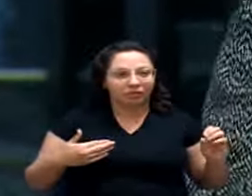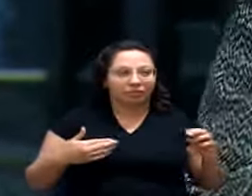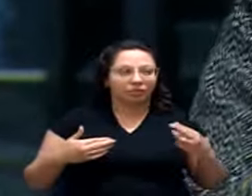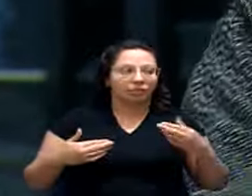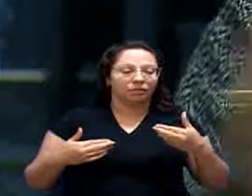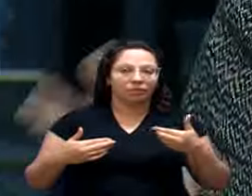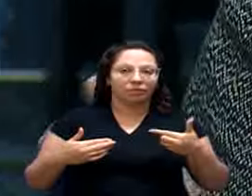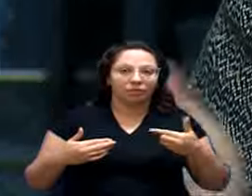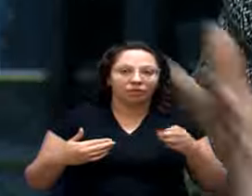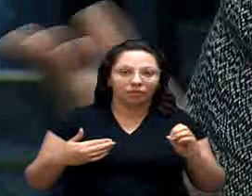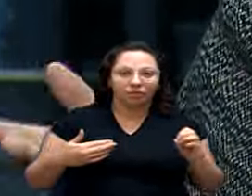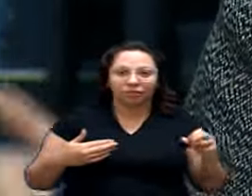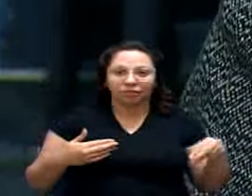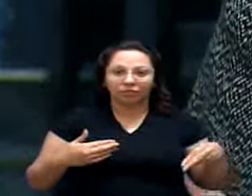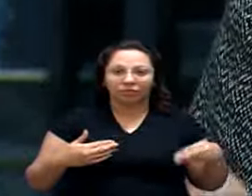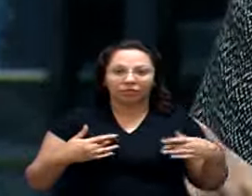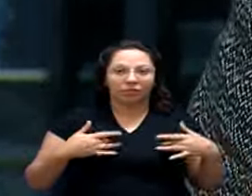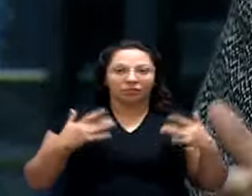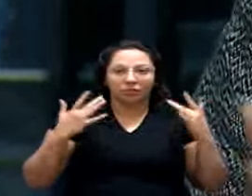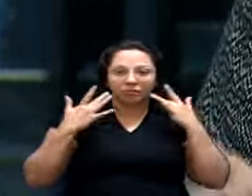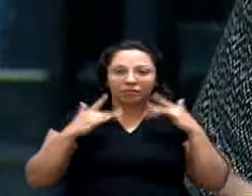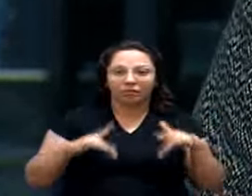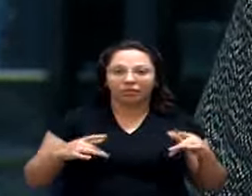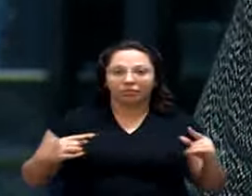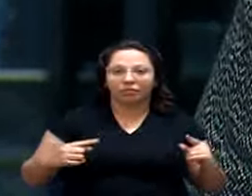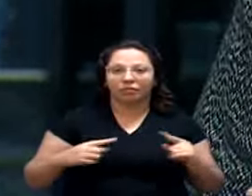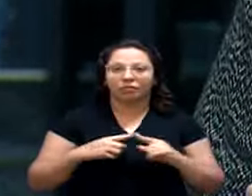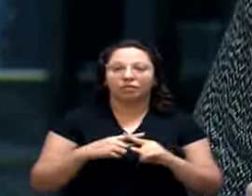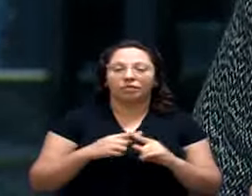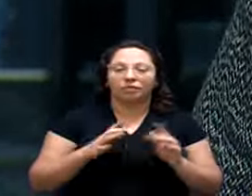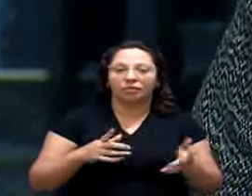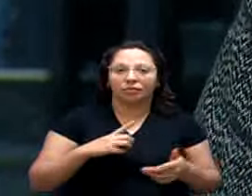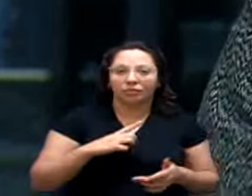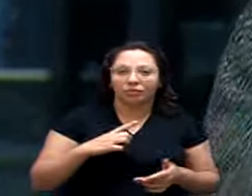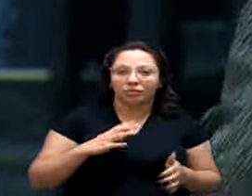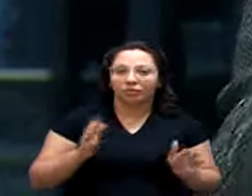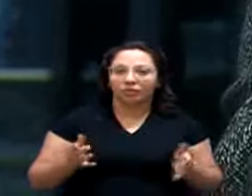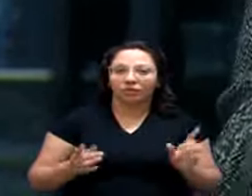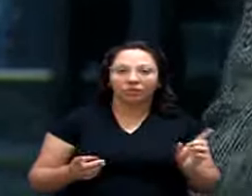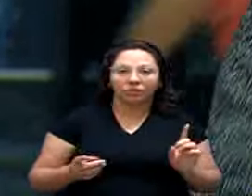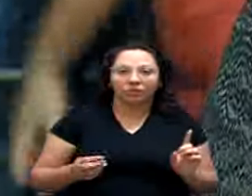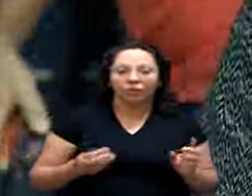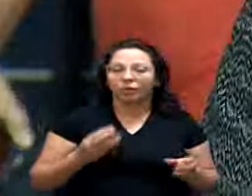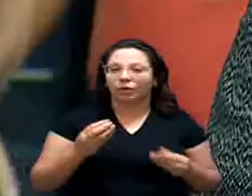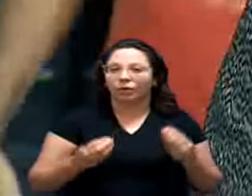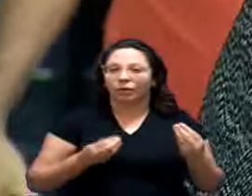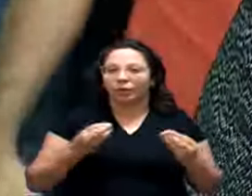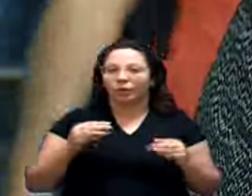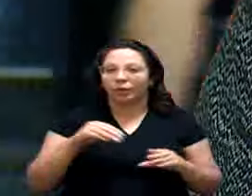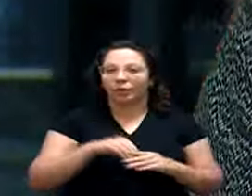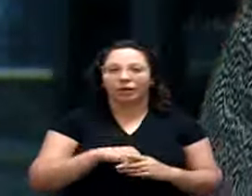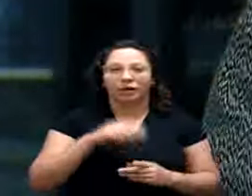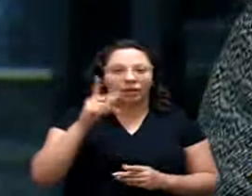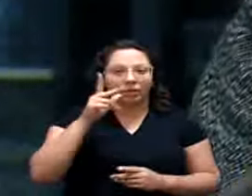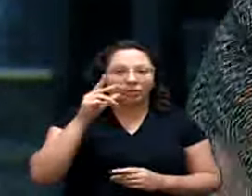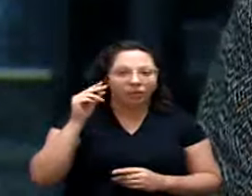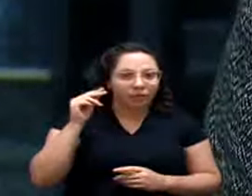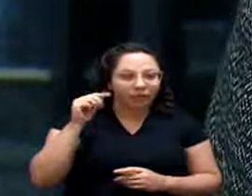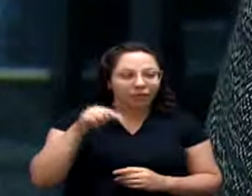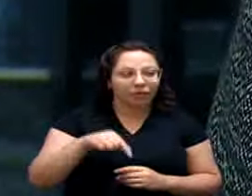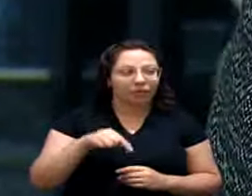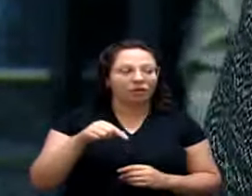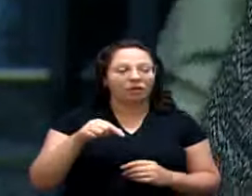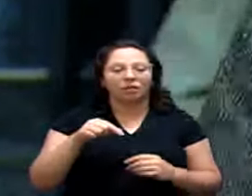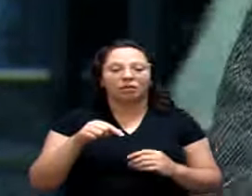isso dentro de que se existe o já isso já em andamento como que tá tratando isso dentro da prefeitura essa questão